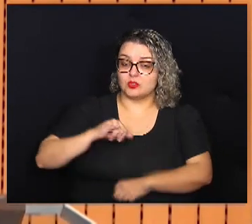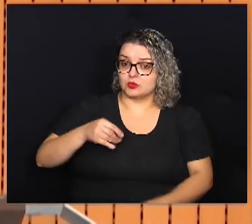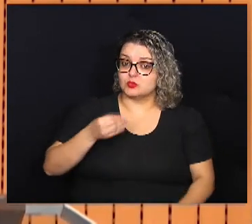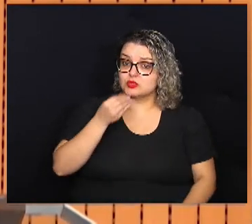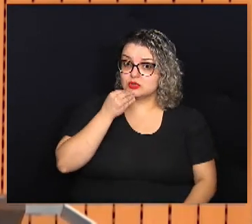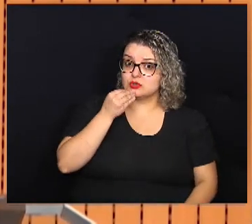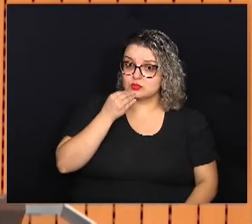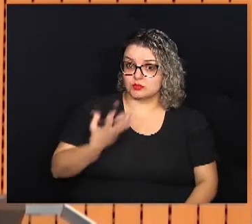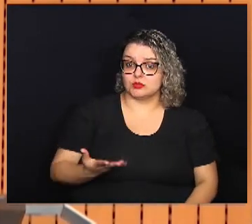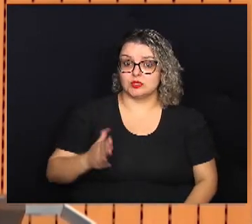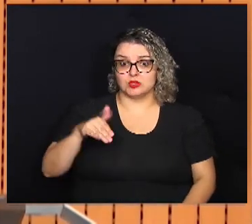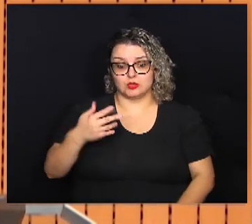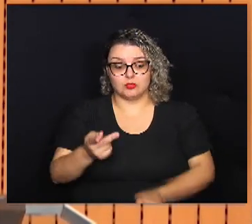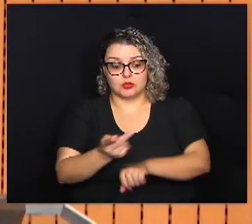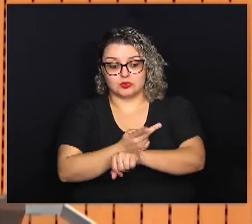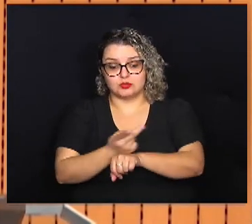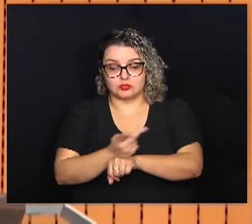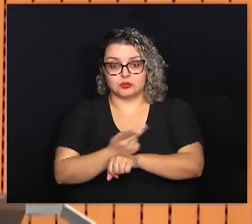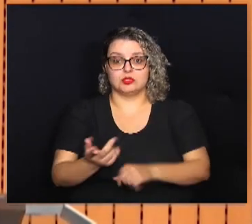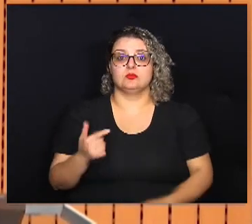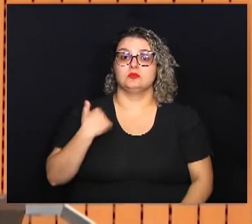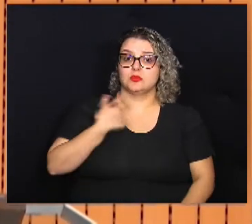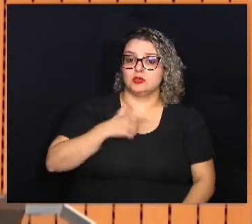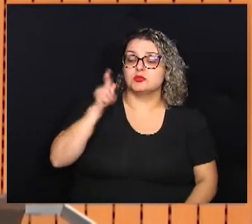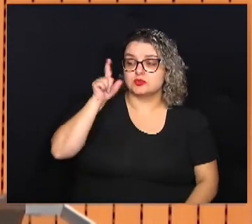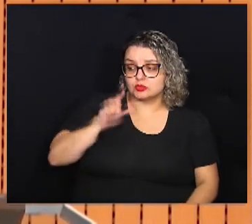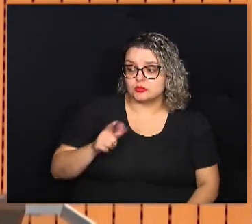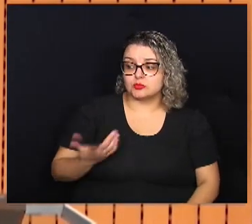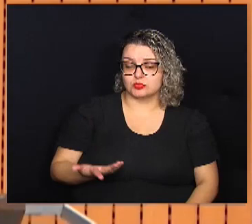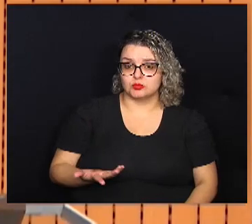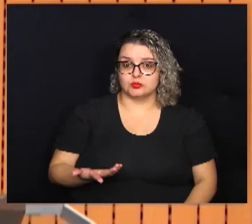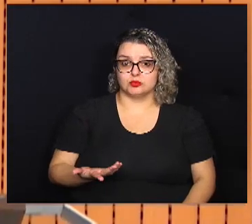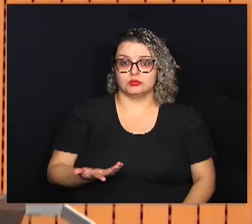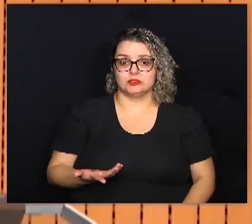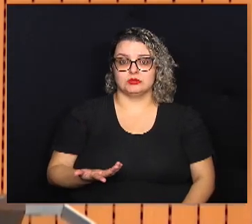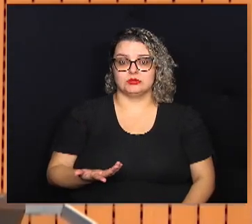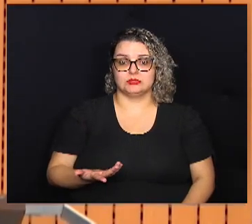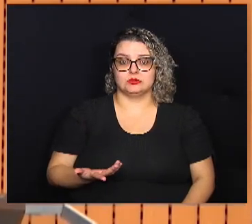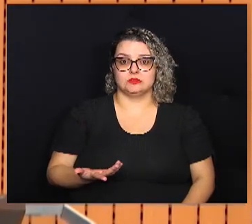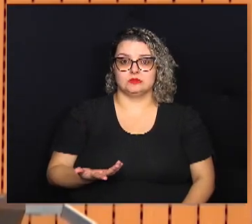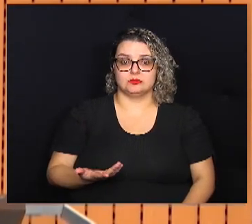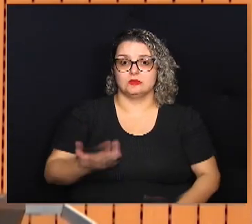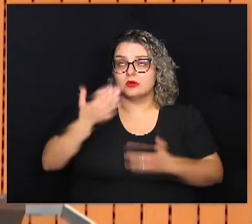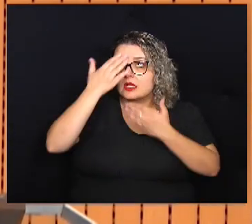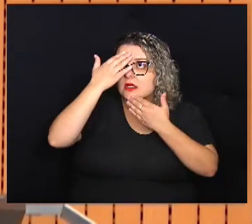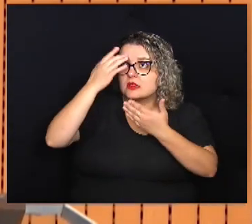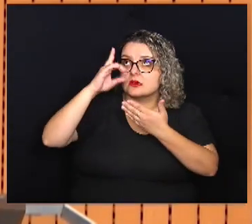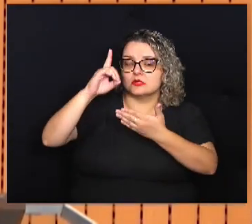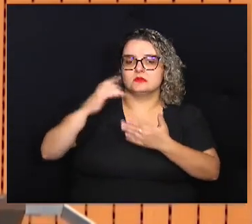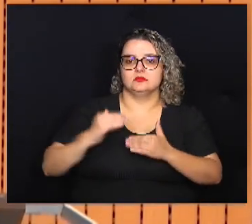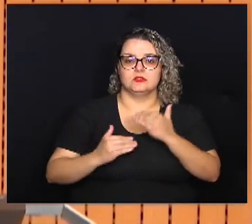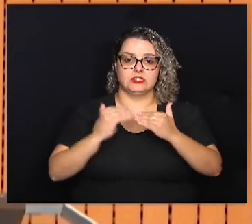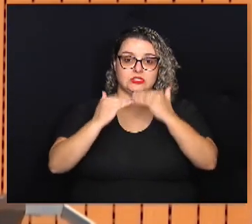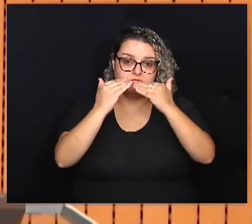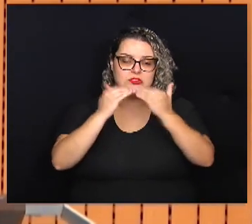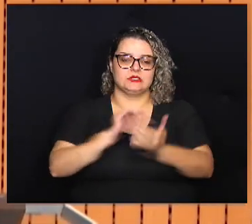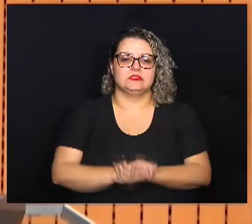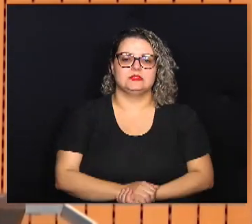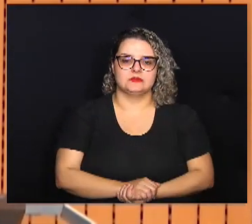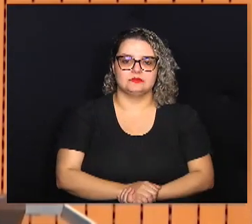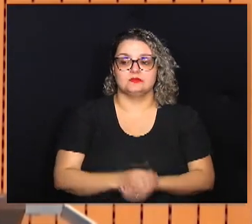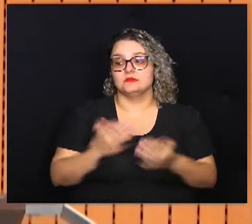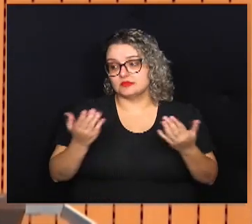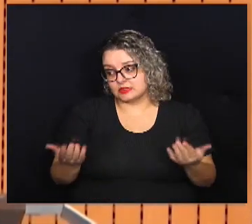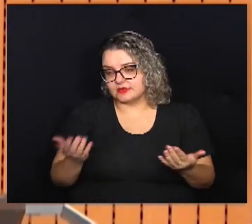oportunidades, né, e quando a gente busca, a gente consegue, com a graça de Deus, crescer. Né?